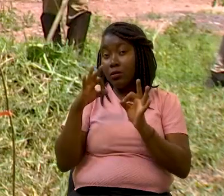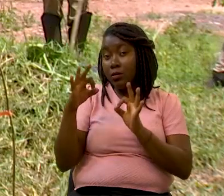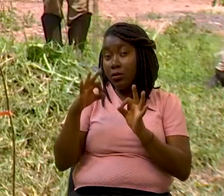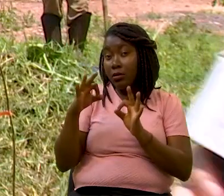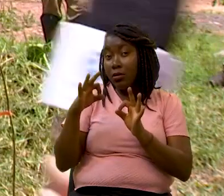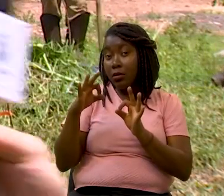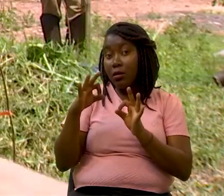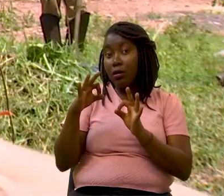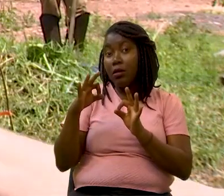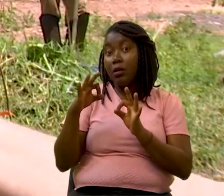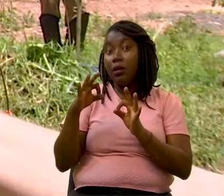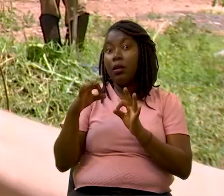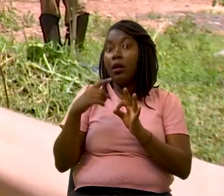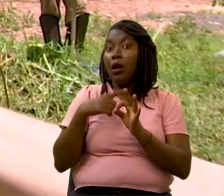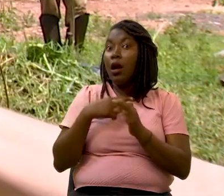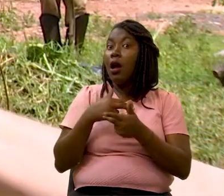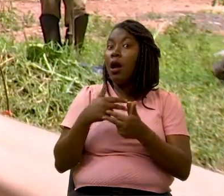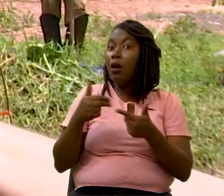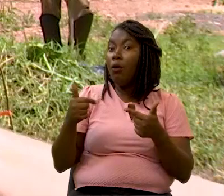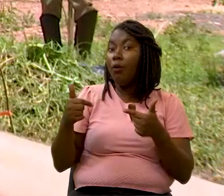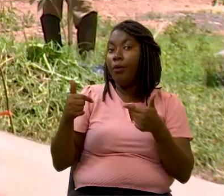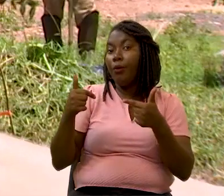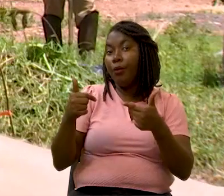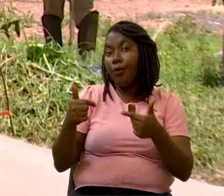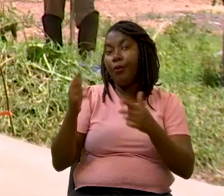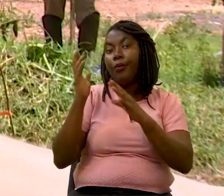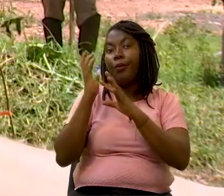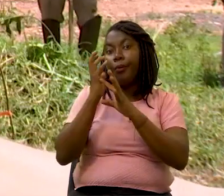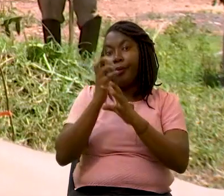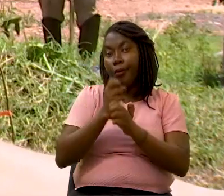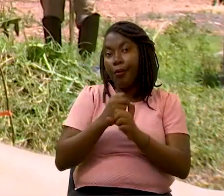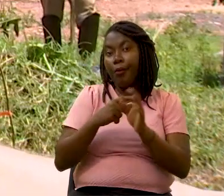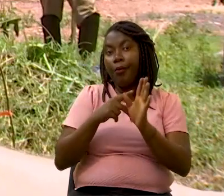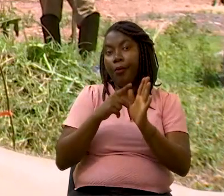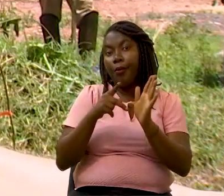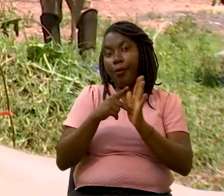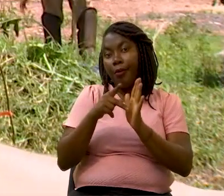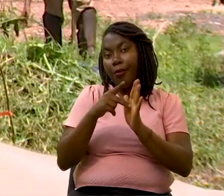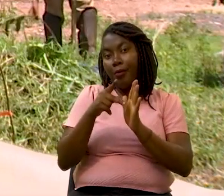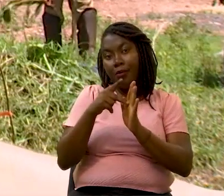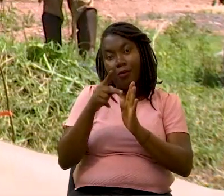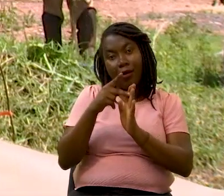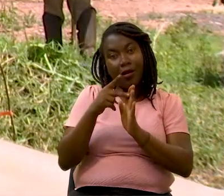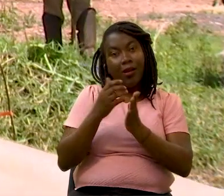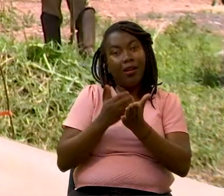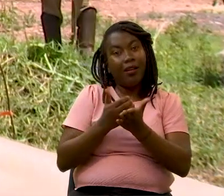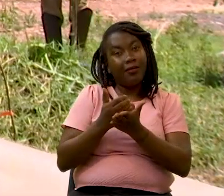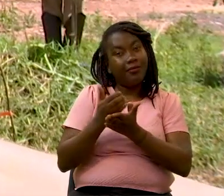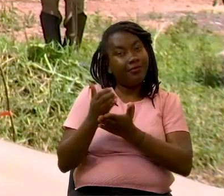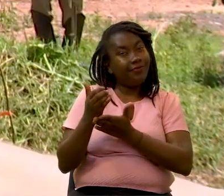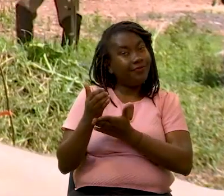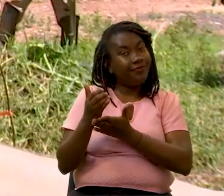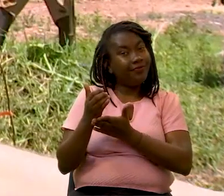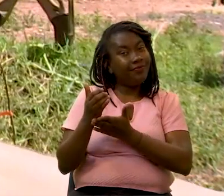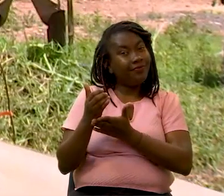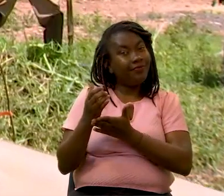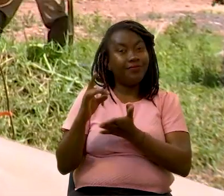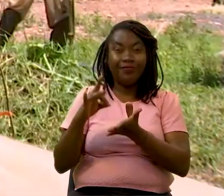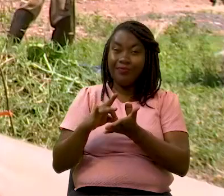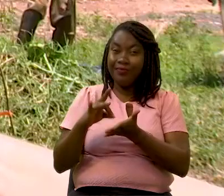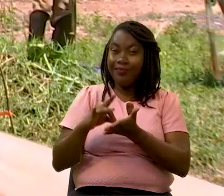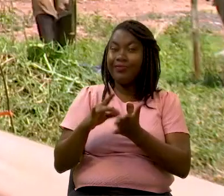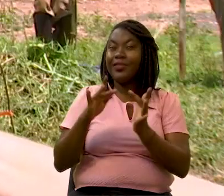com a comunidade? A gente teve algumas ações ao longo do projeto. A inicial foi, na verdade,